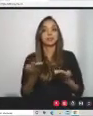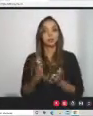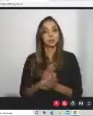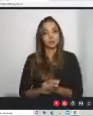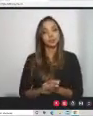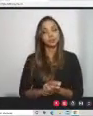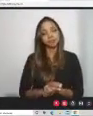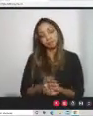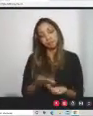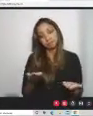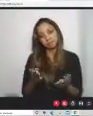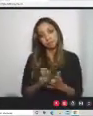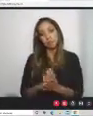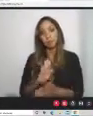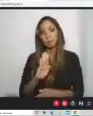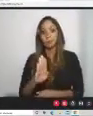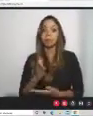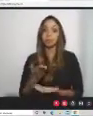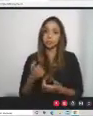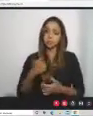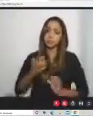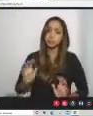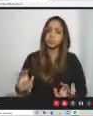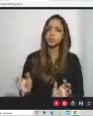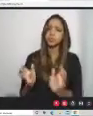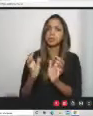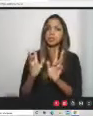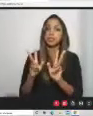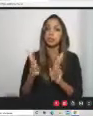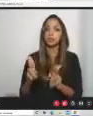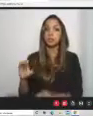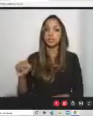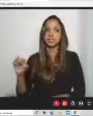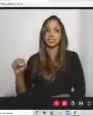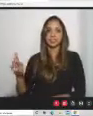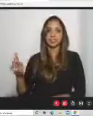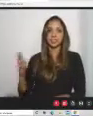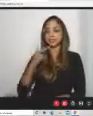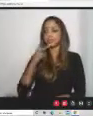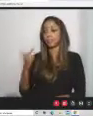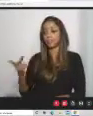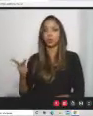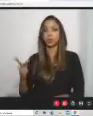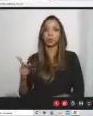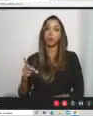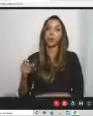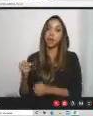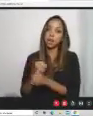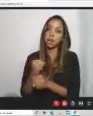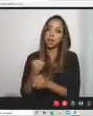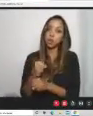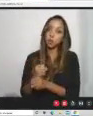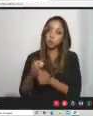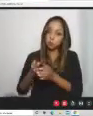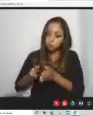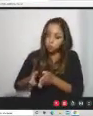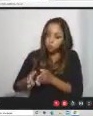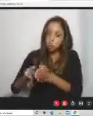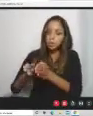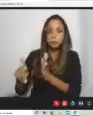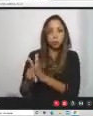realmente tendo esse incentivo, como o vereador César bem falou agora, a questão das ciclovias, acho que esse conjunto de